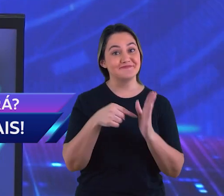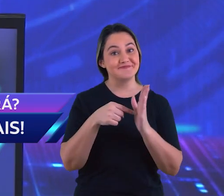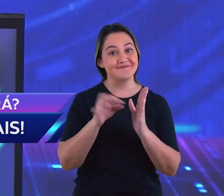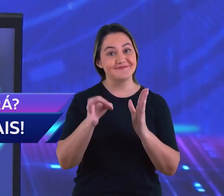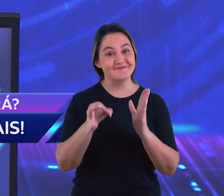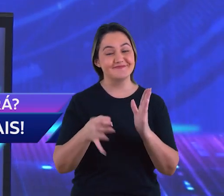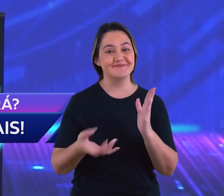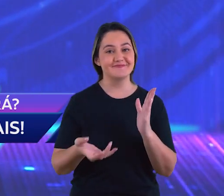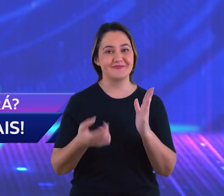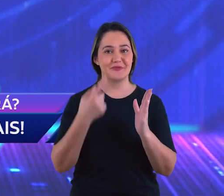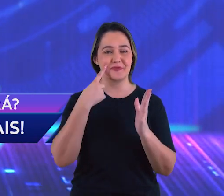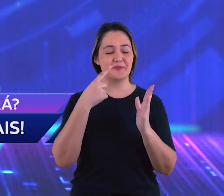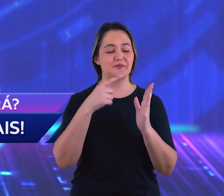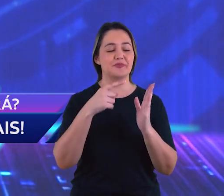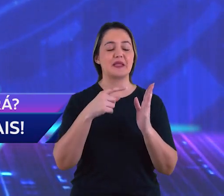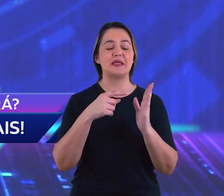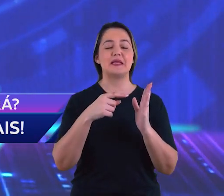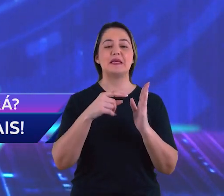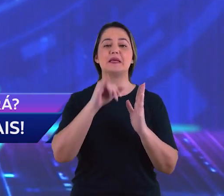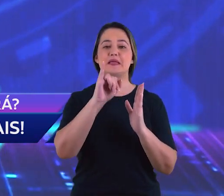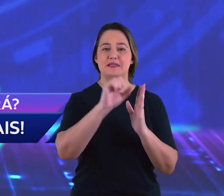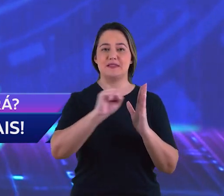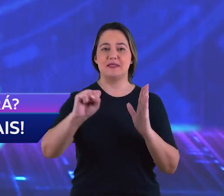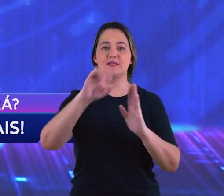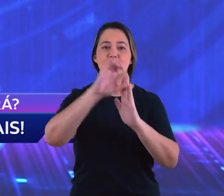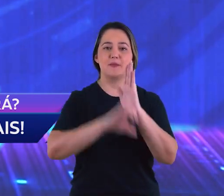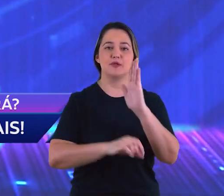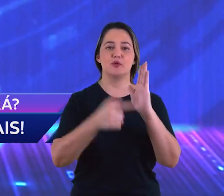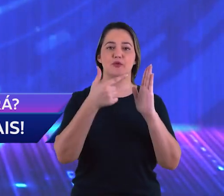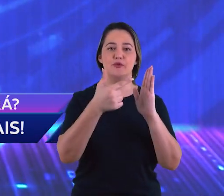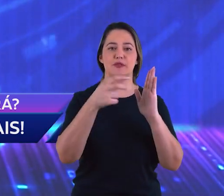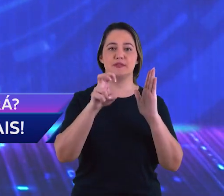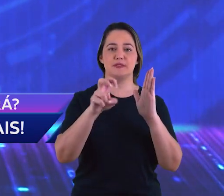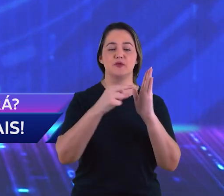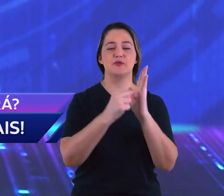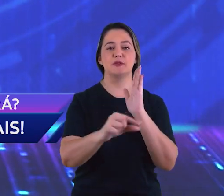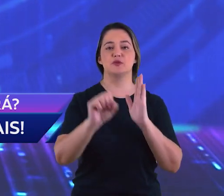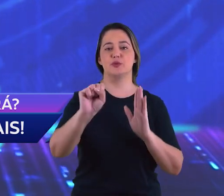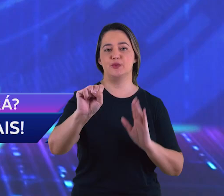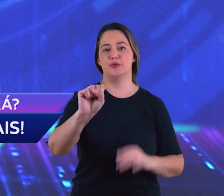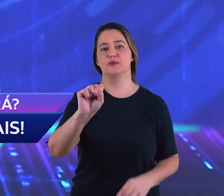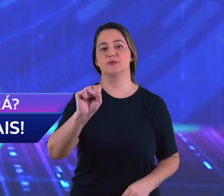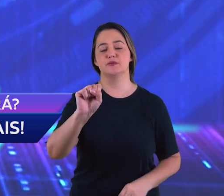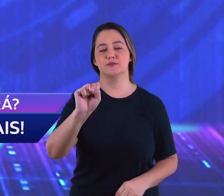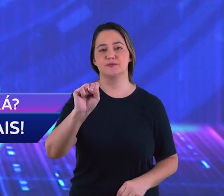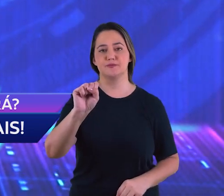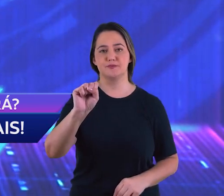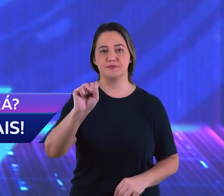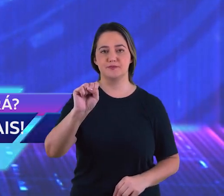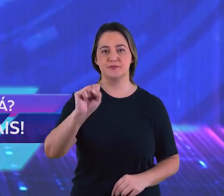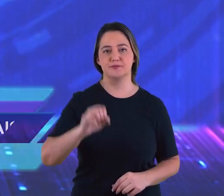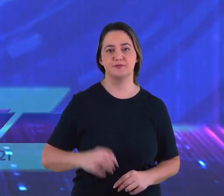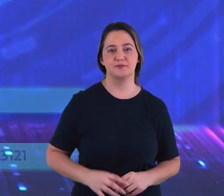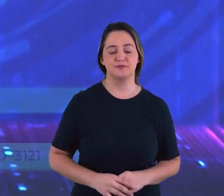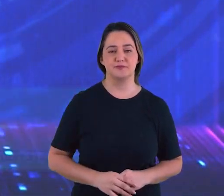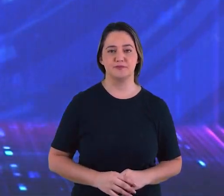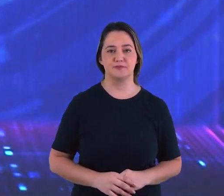da volta de Jesus. Isaías capítulo 65, ou melhor, 25, e o versículo 8.